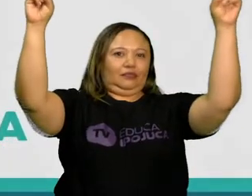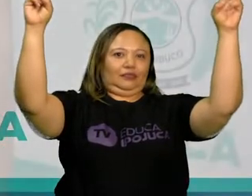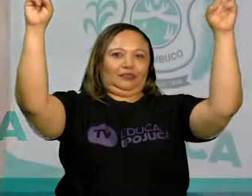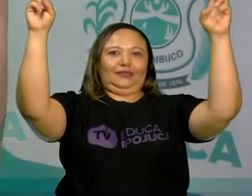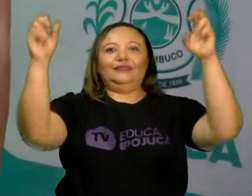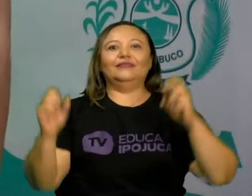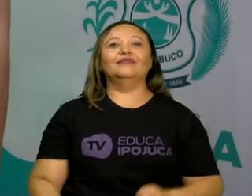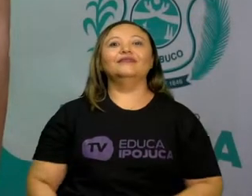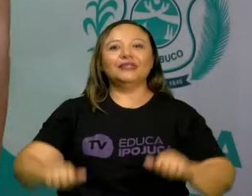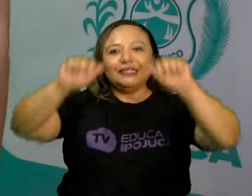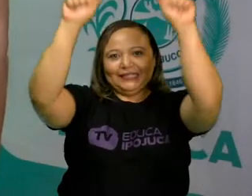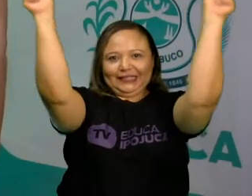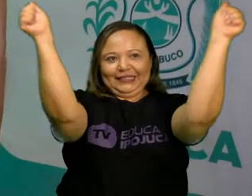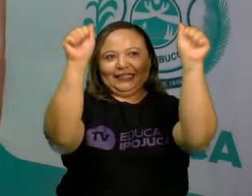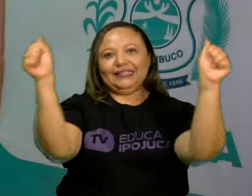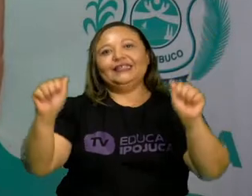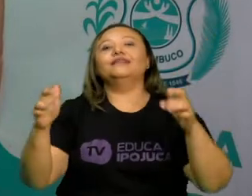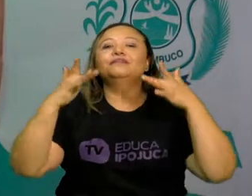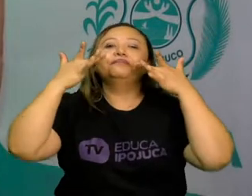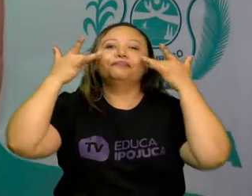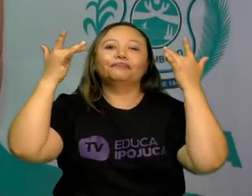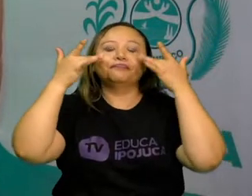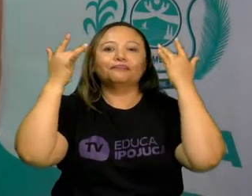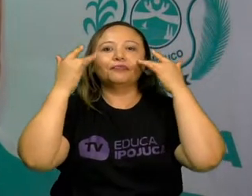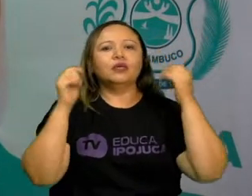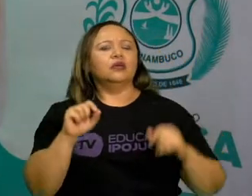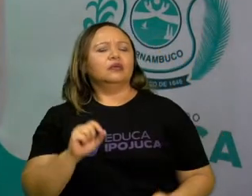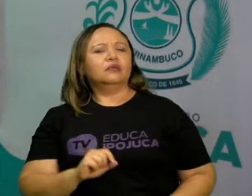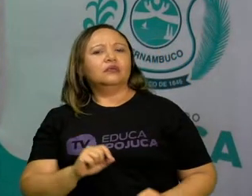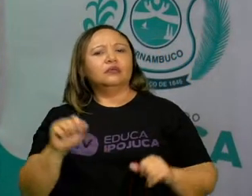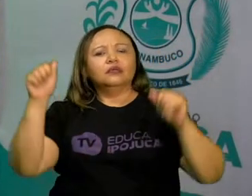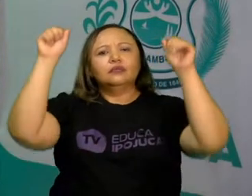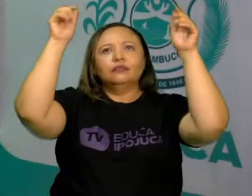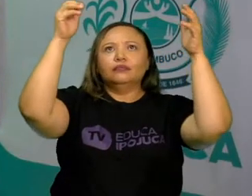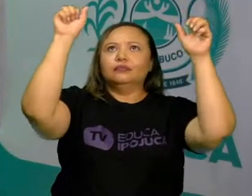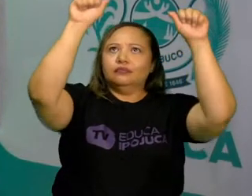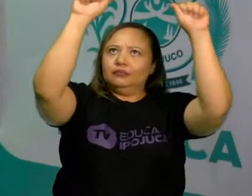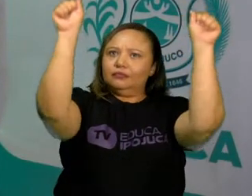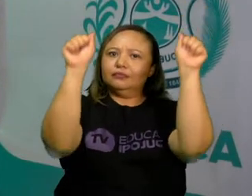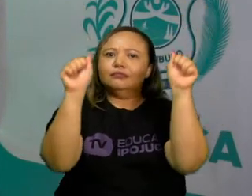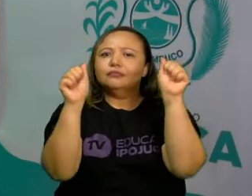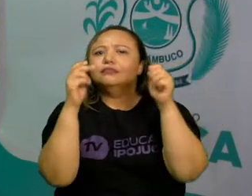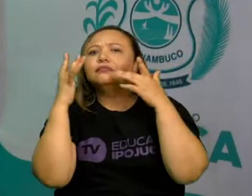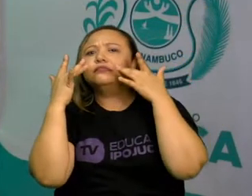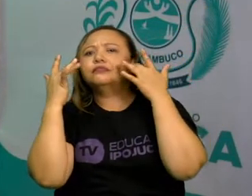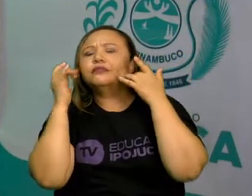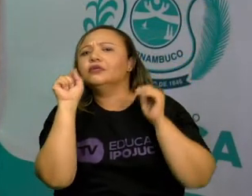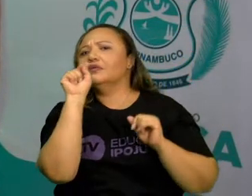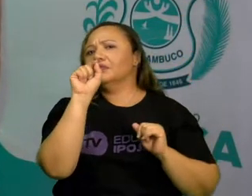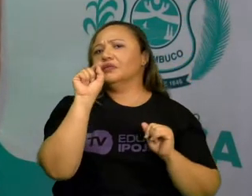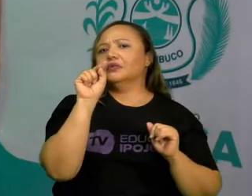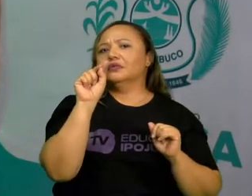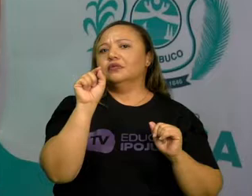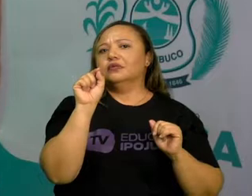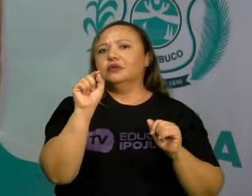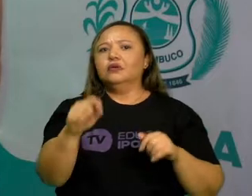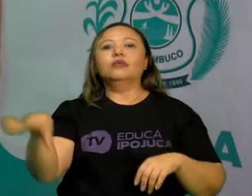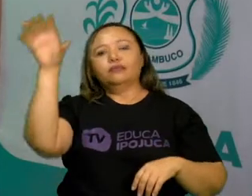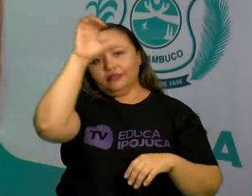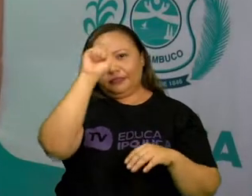cênicas e o que serão artes cênicas Vão descobrir agora vamos